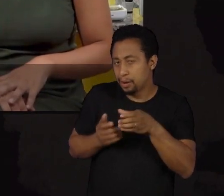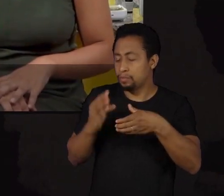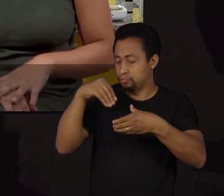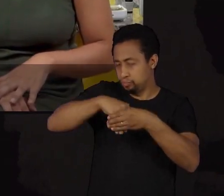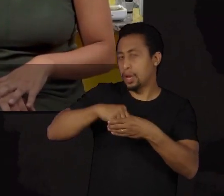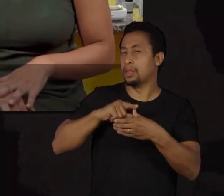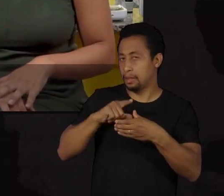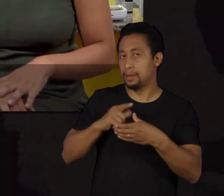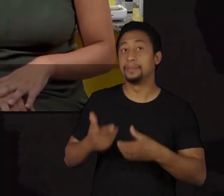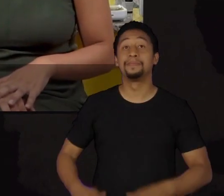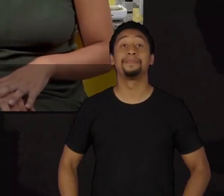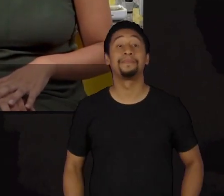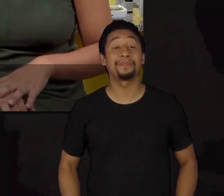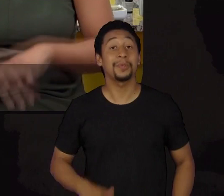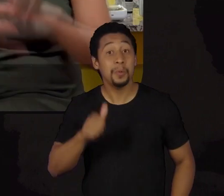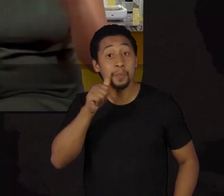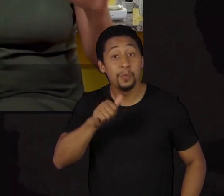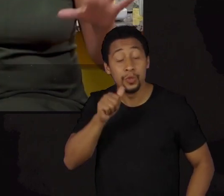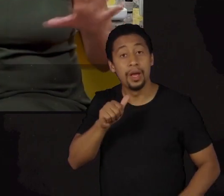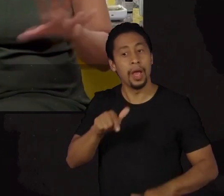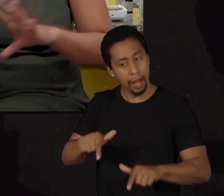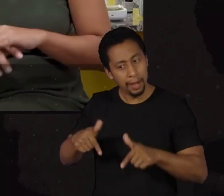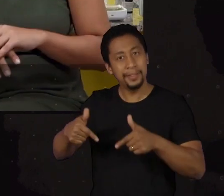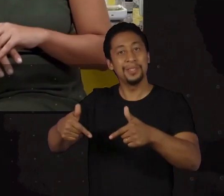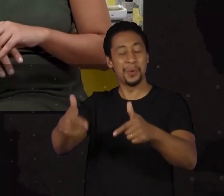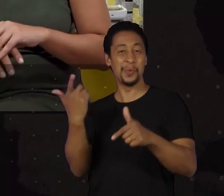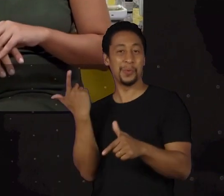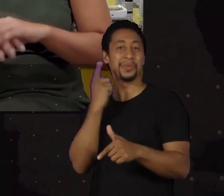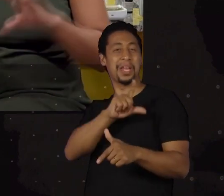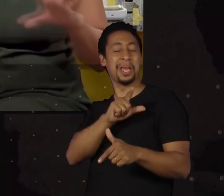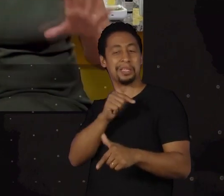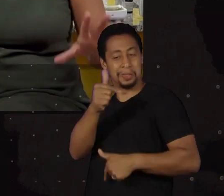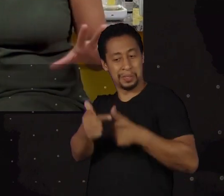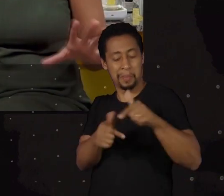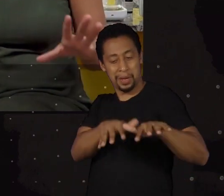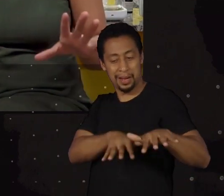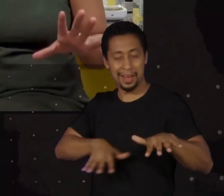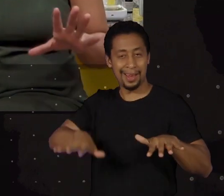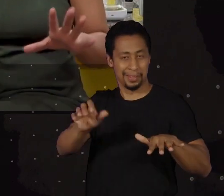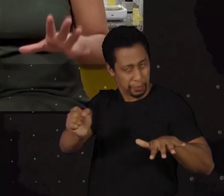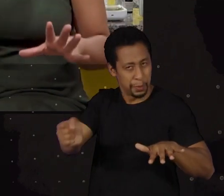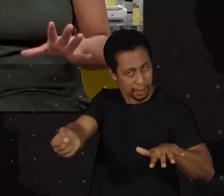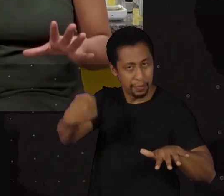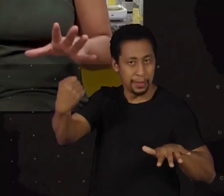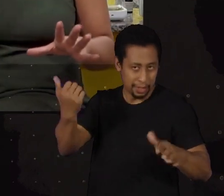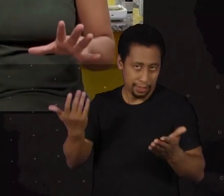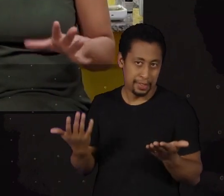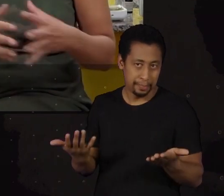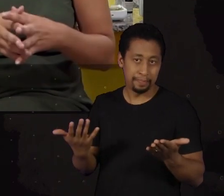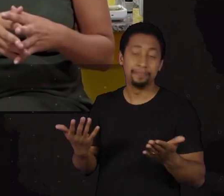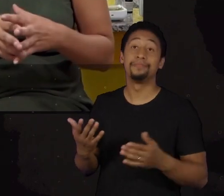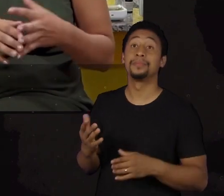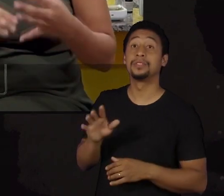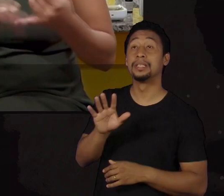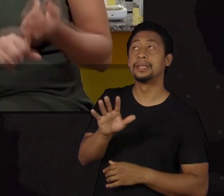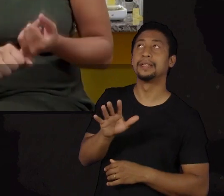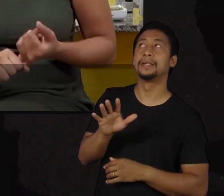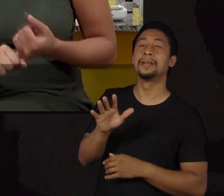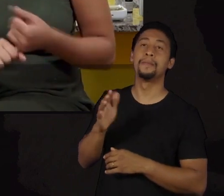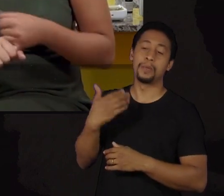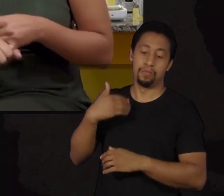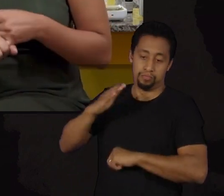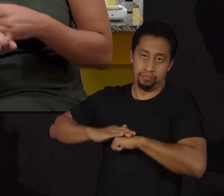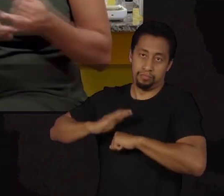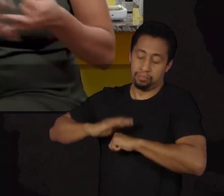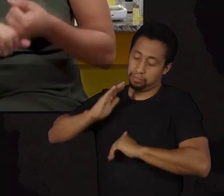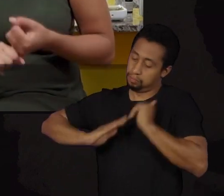presença dentro desse cenário, né, do ecossistema cervejeiro, tanto através de